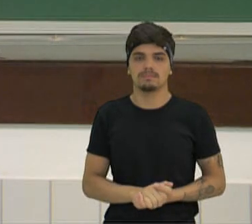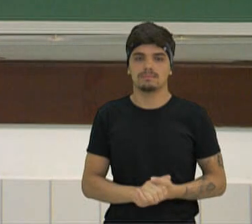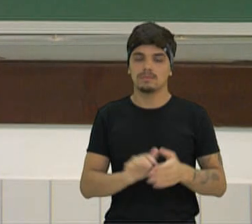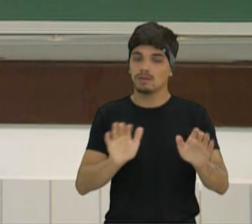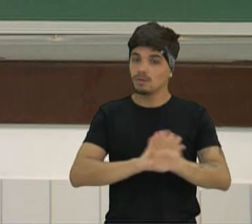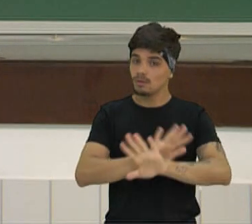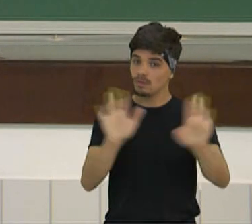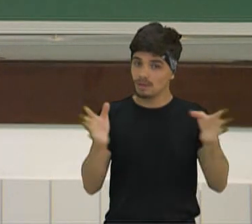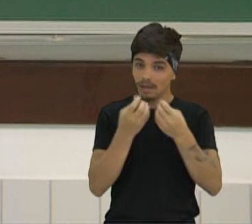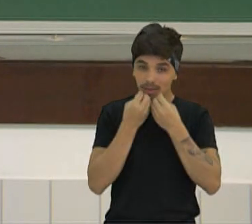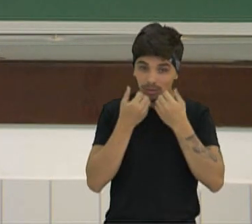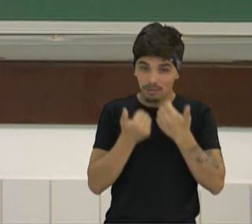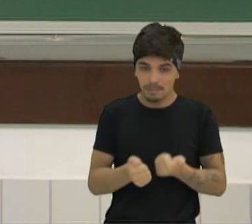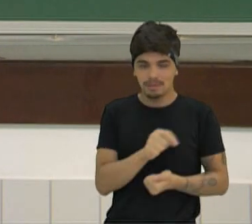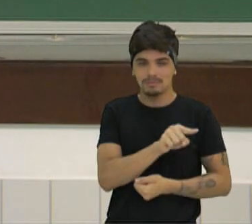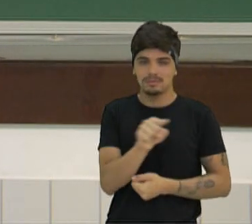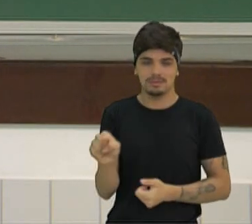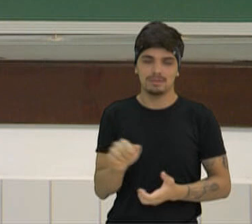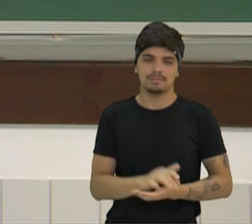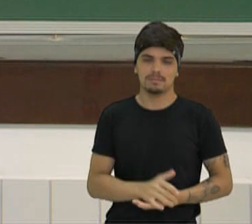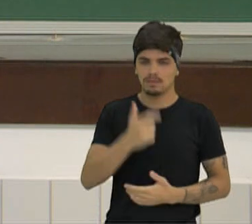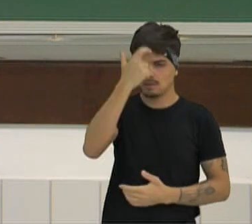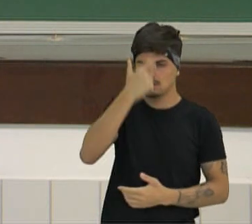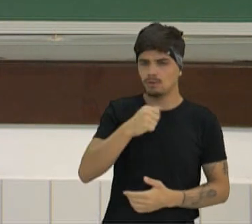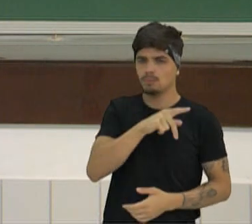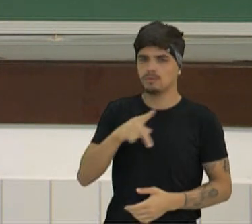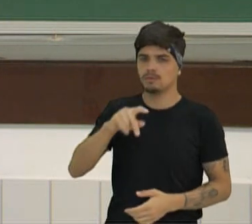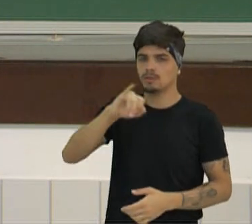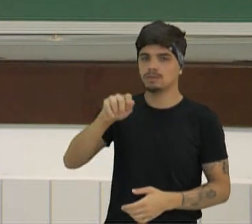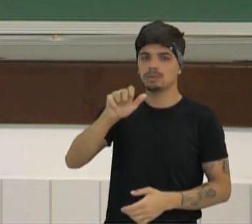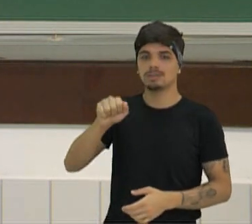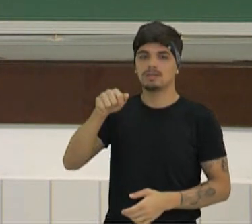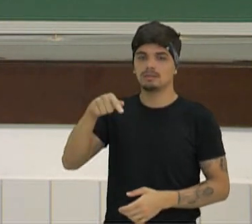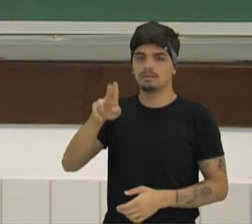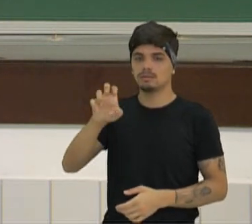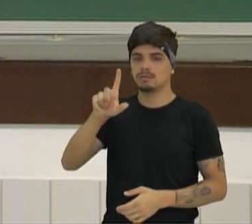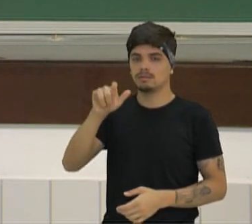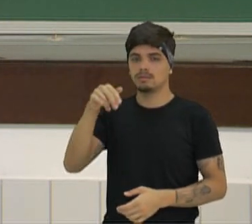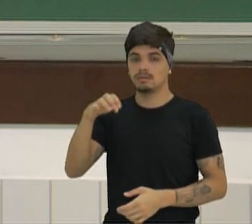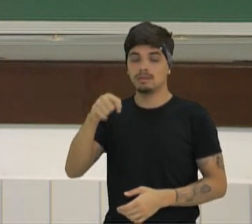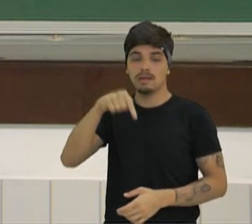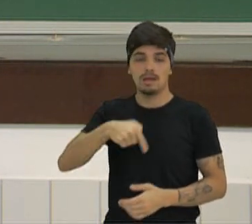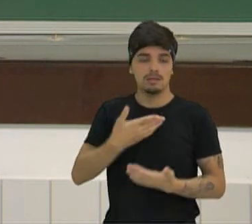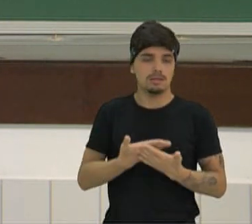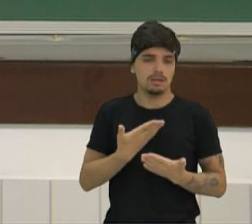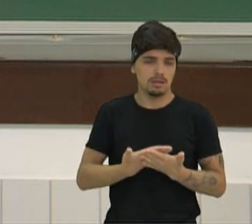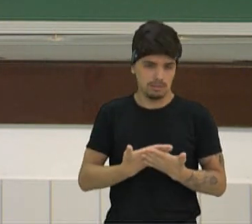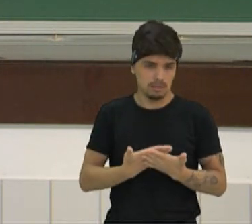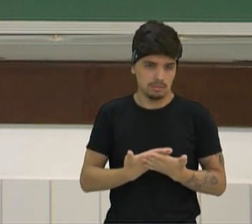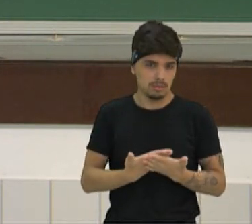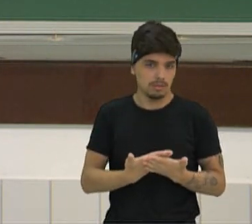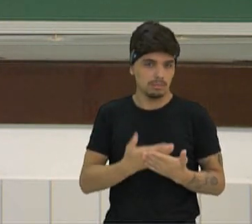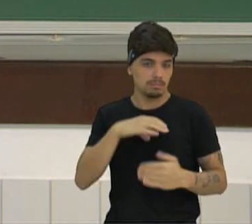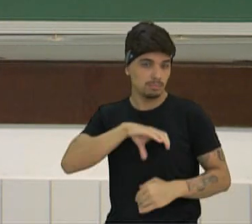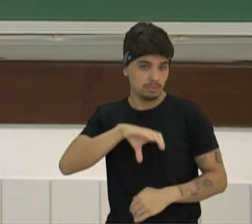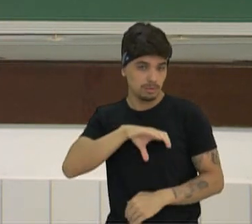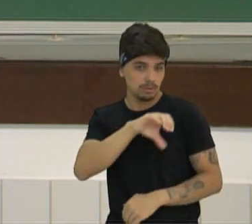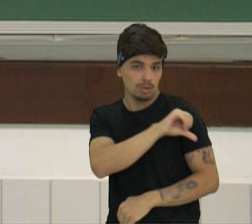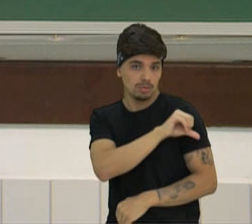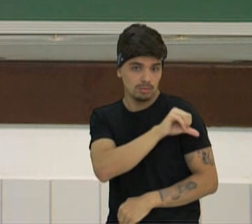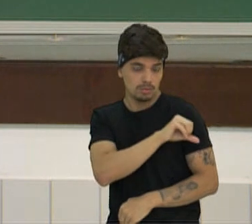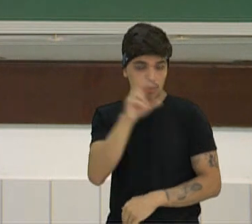o Olá tudo bem com vocês eu sou professora Jaqueline e essa aula de língua portuguesa do nono ano